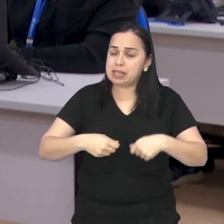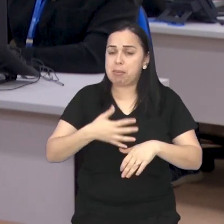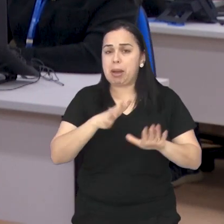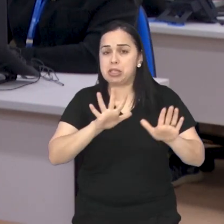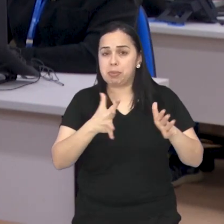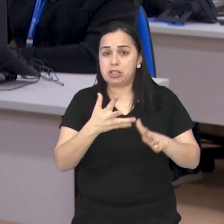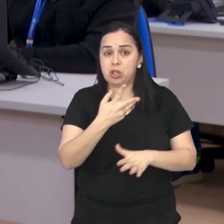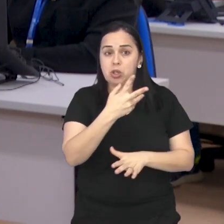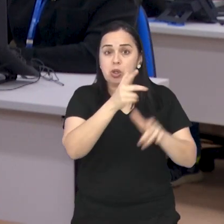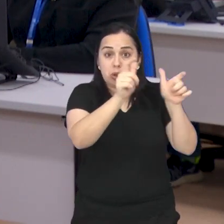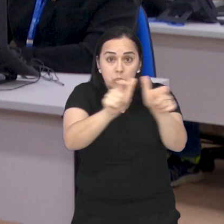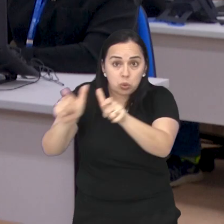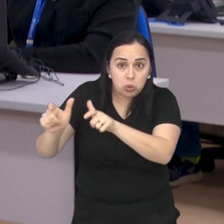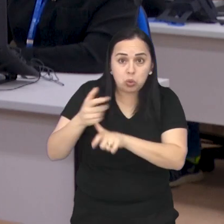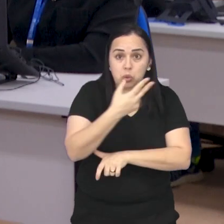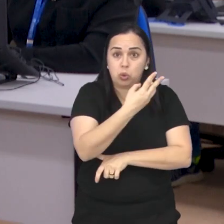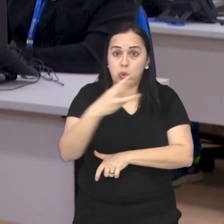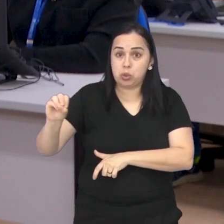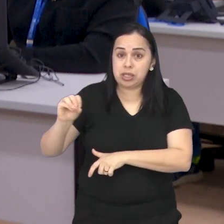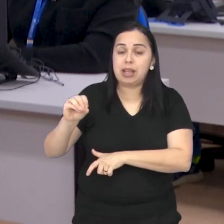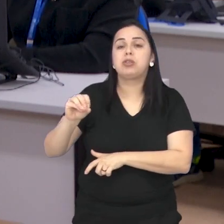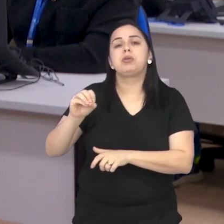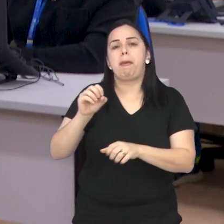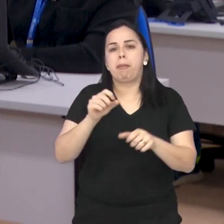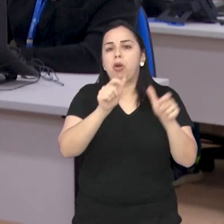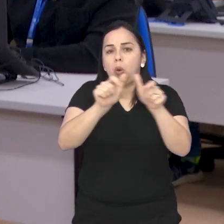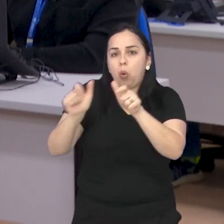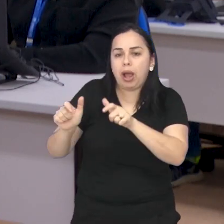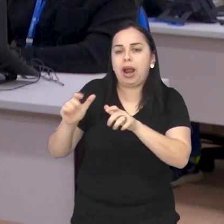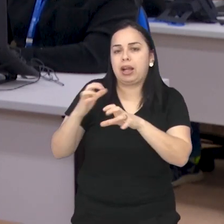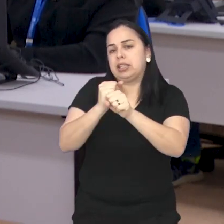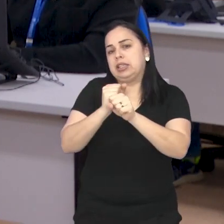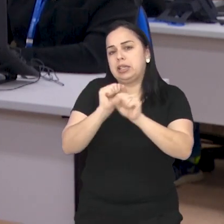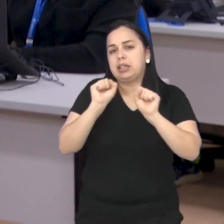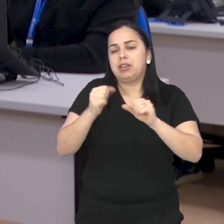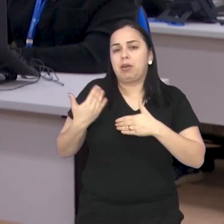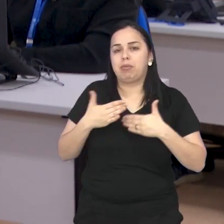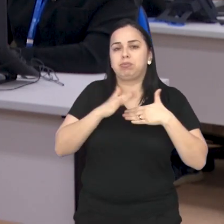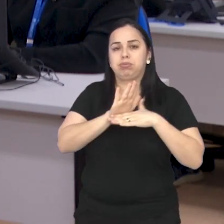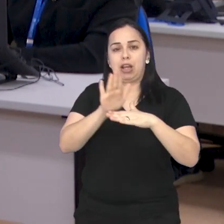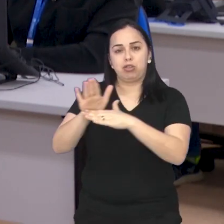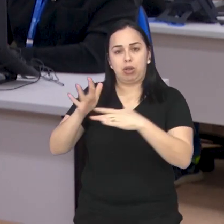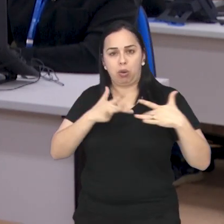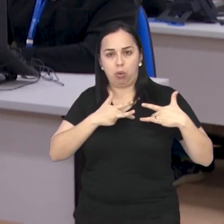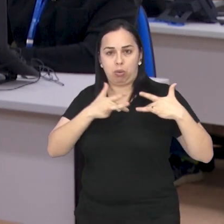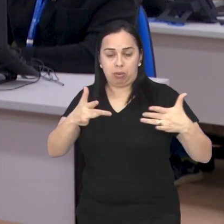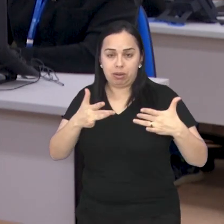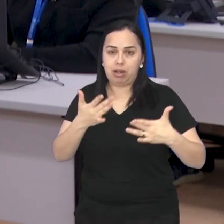são mais de 200 pontos de arrecadação. Então vamos fazer valer a solidariedade e ajudar